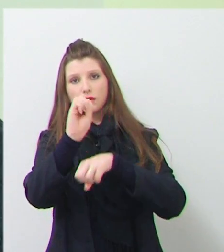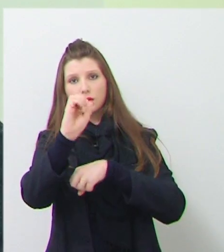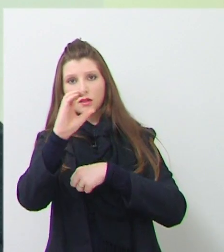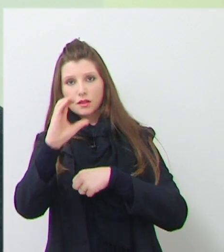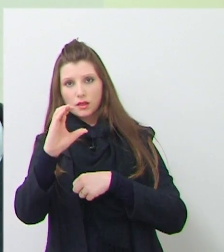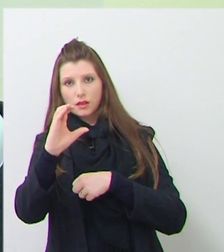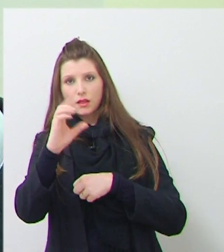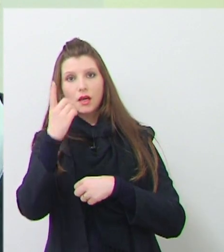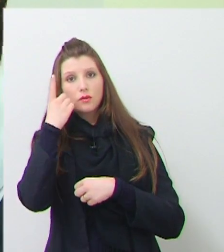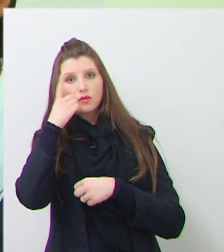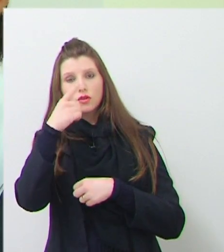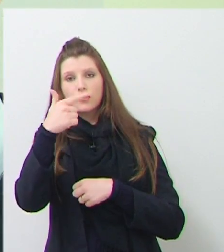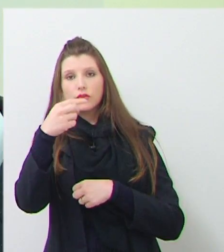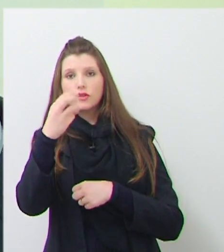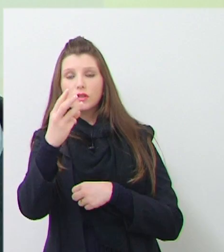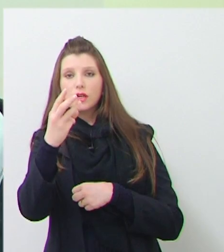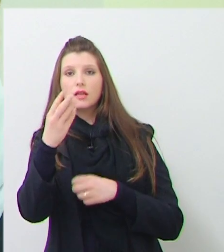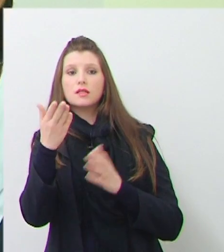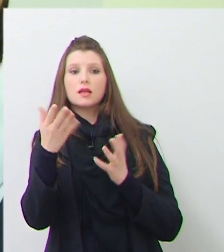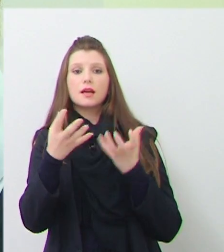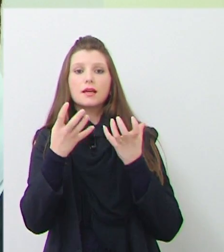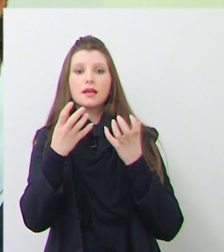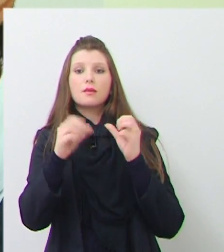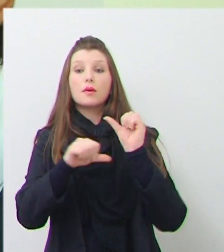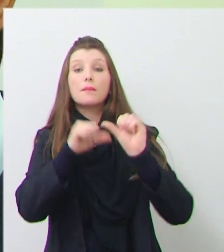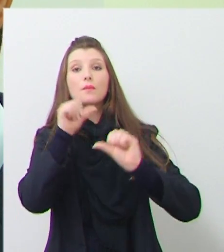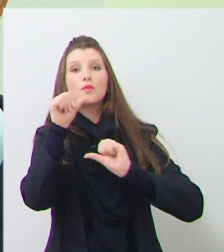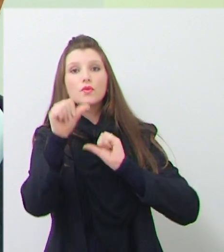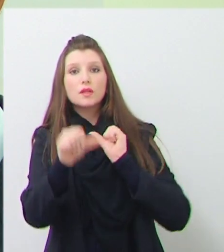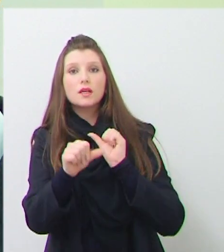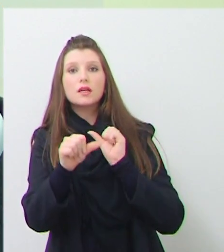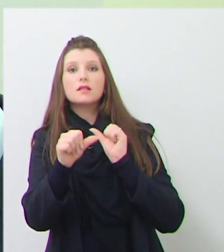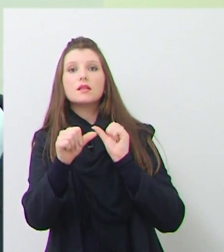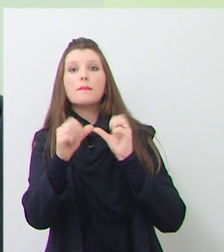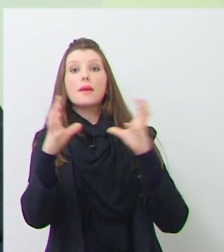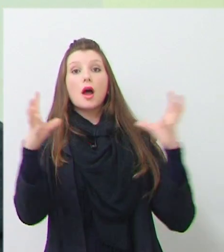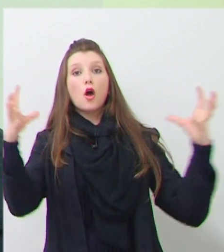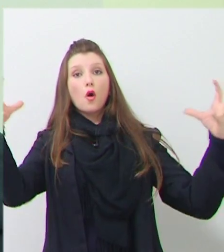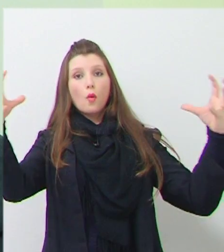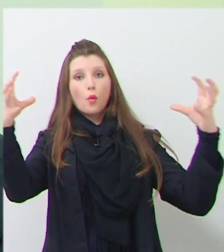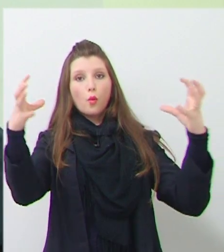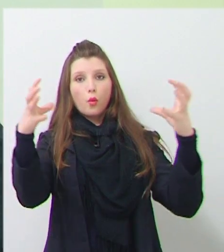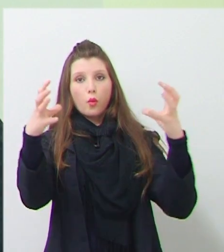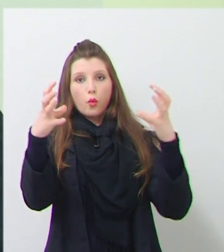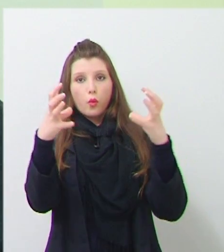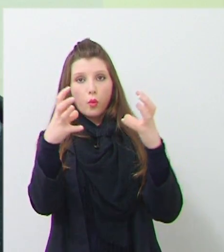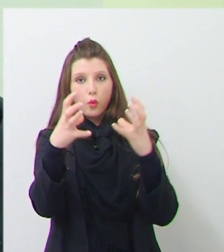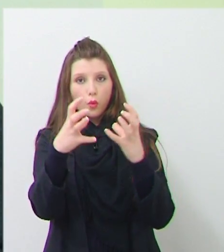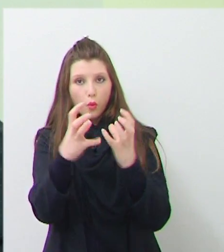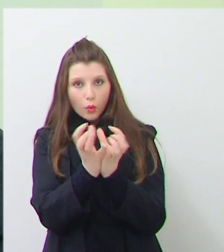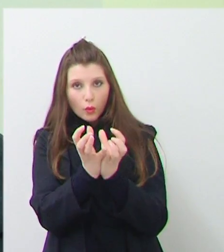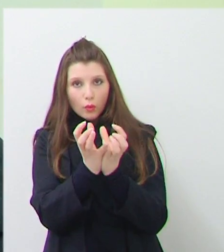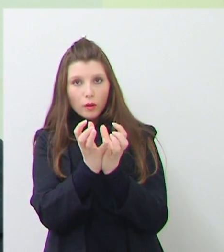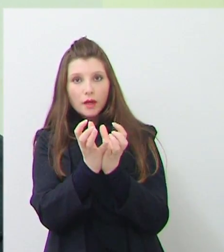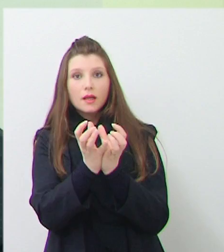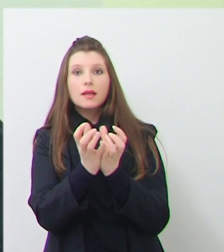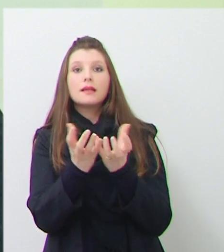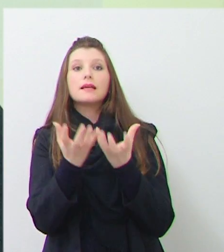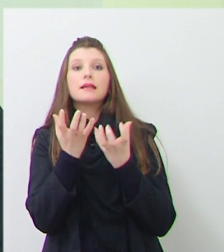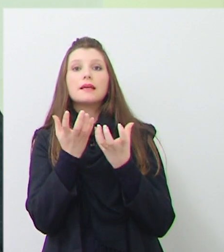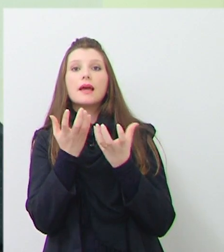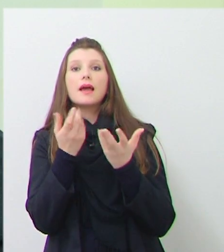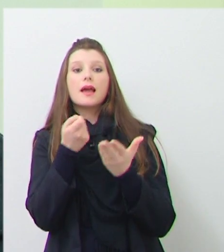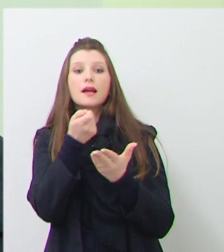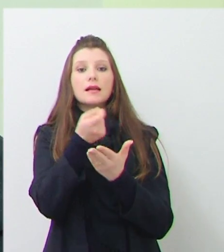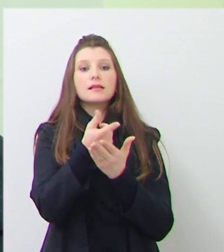dia 23, ela propõe uma mudança, um enxugamento dessas centrais com a justificativa de economizar, que o governo do estado precisa